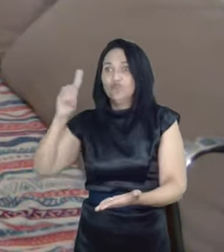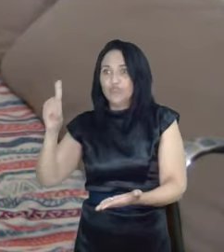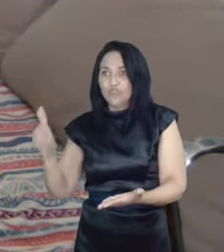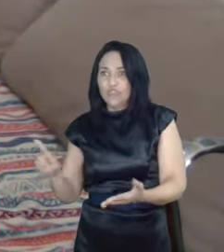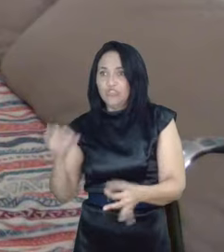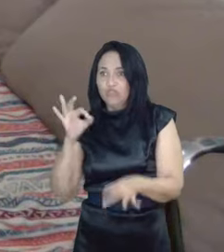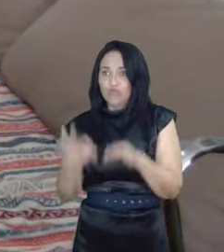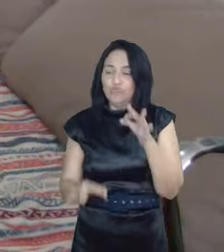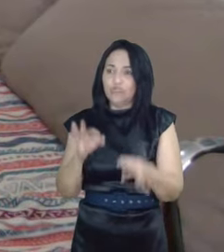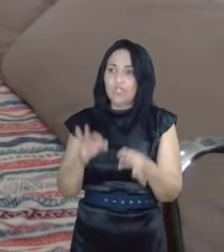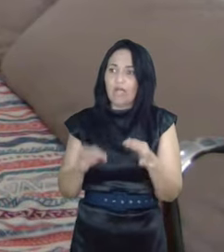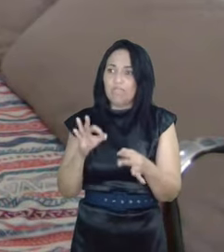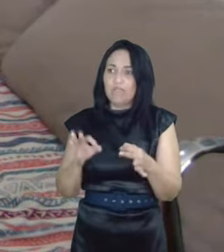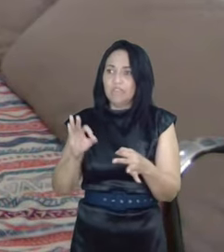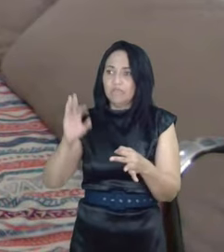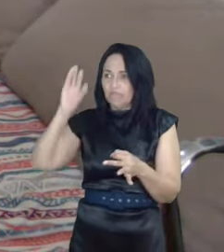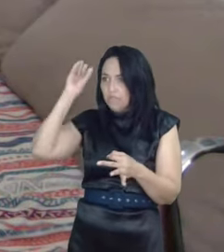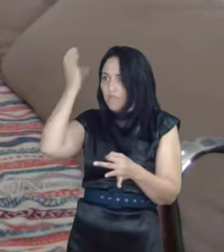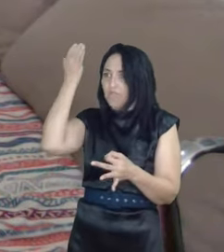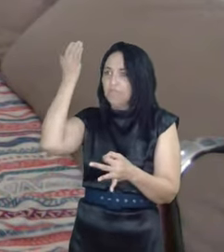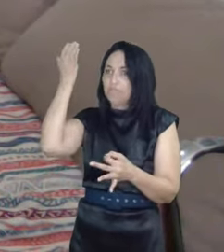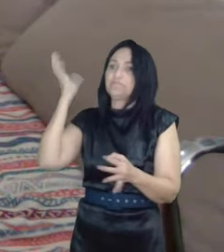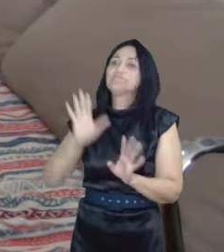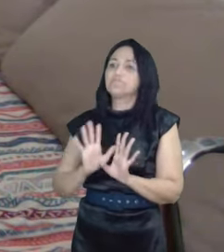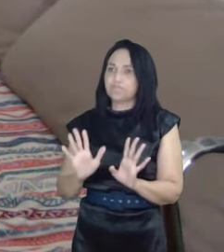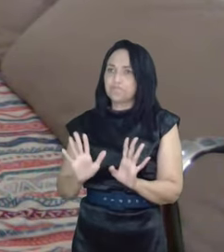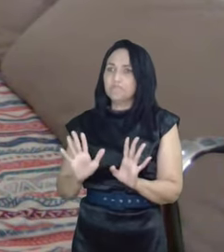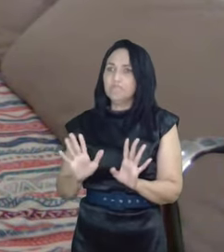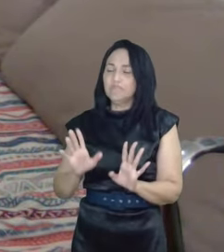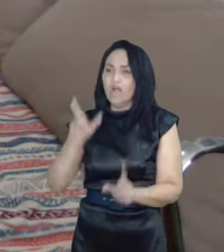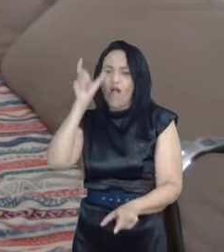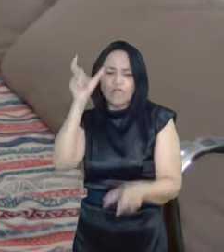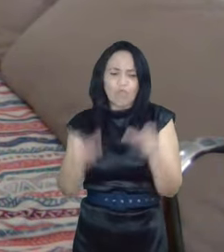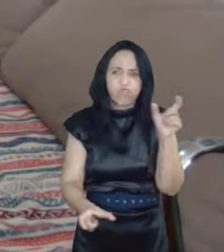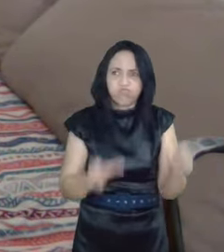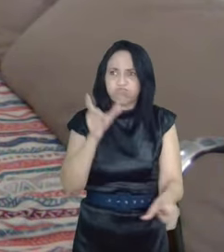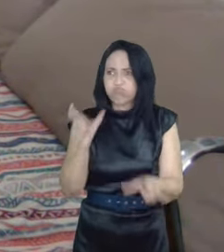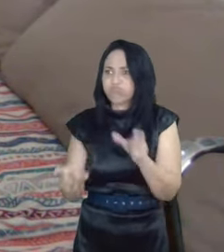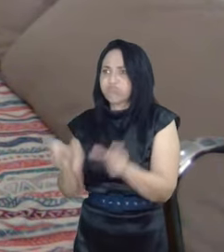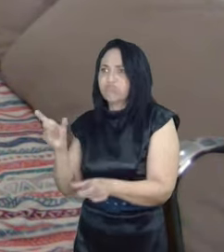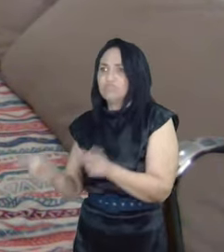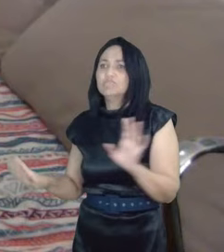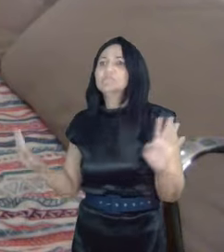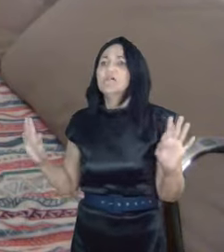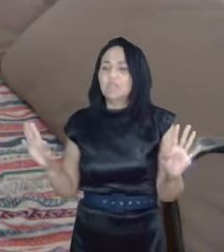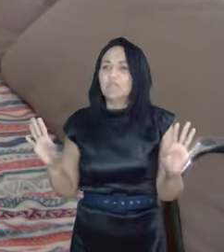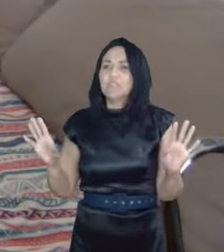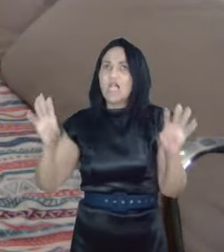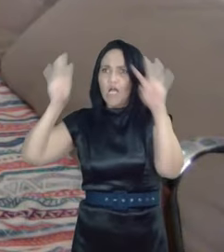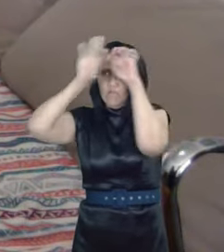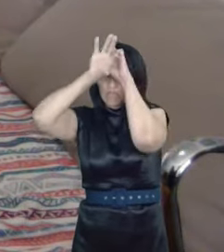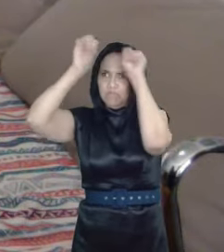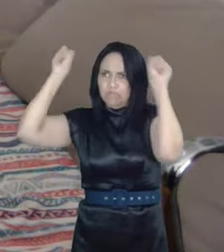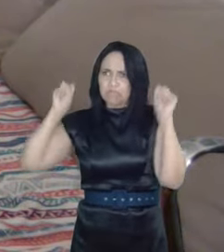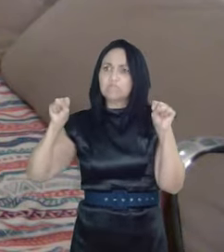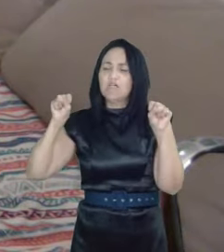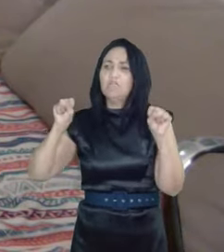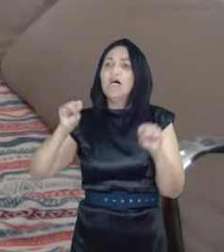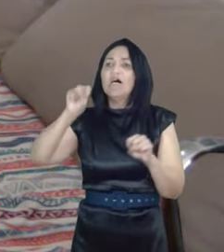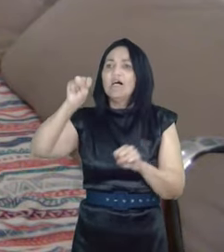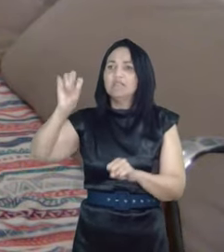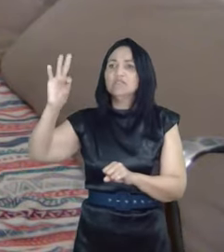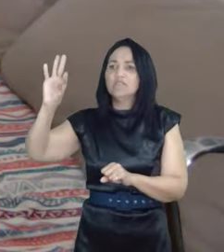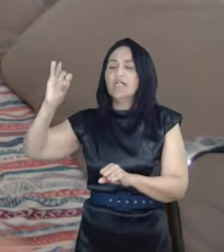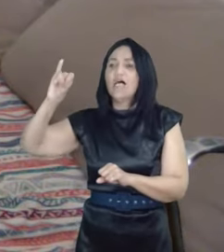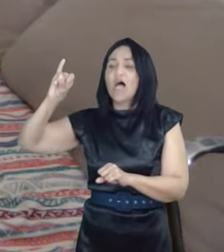o que, que eles vão decidir. Aí as pessoas podem levantar a questão se o STF deve ou não fazer essa